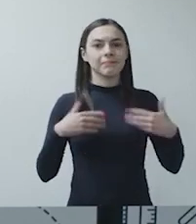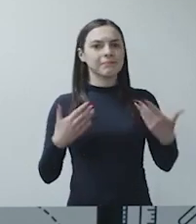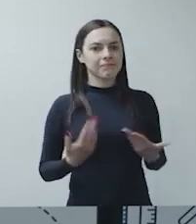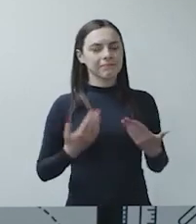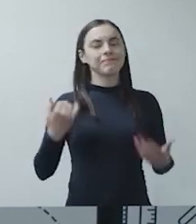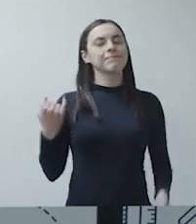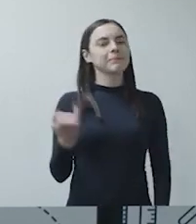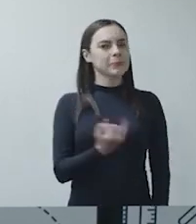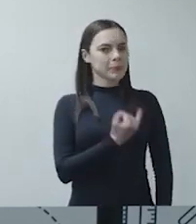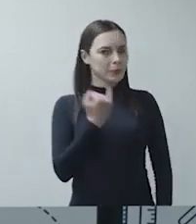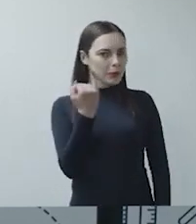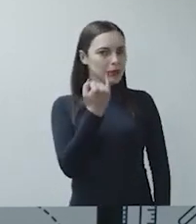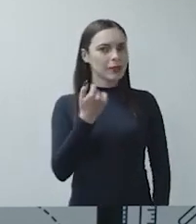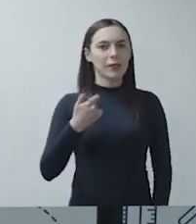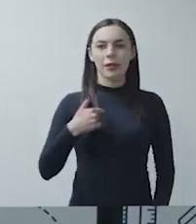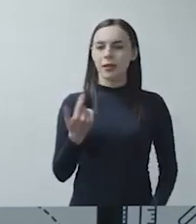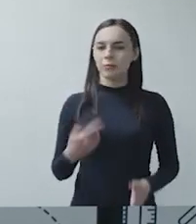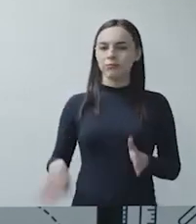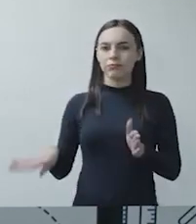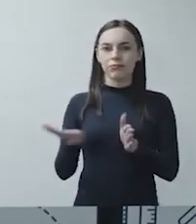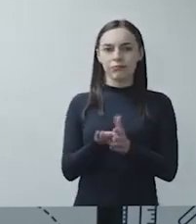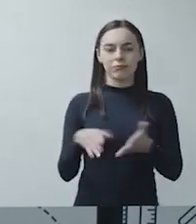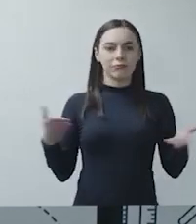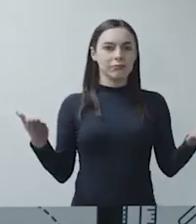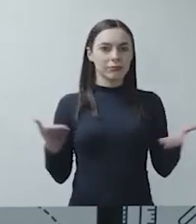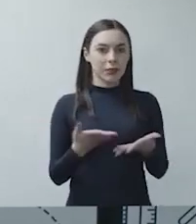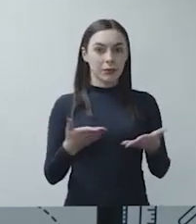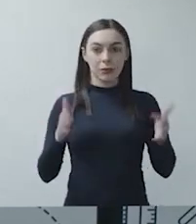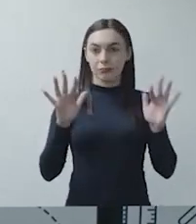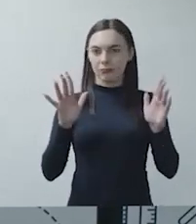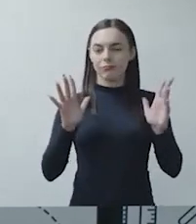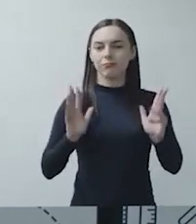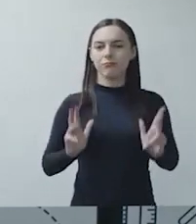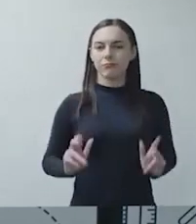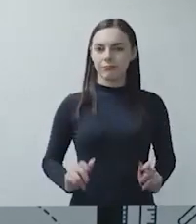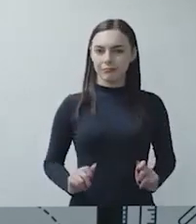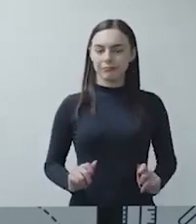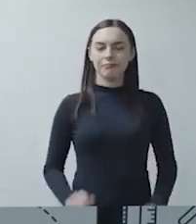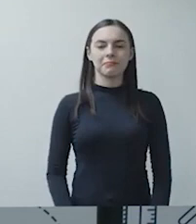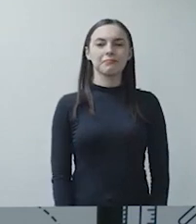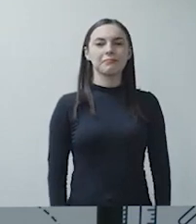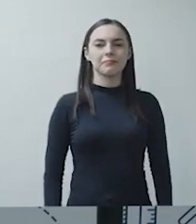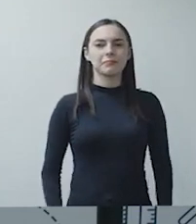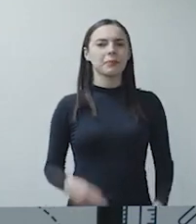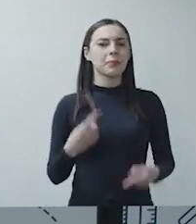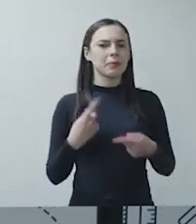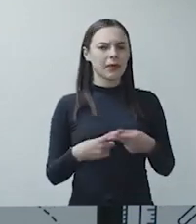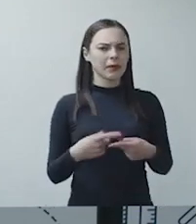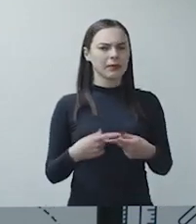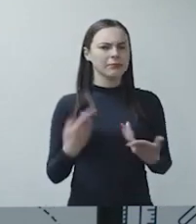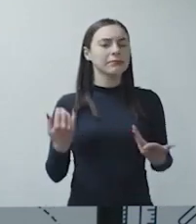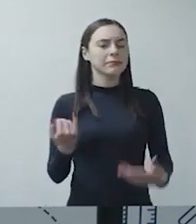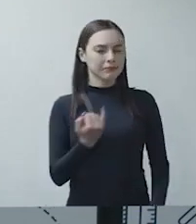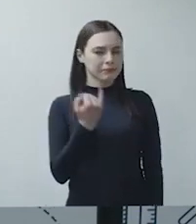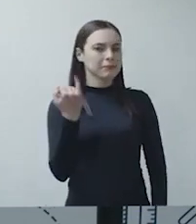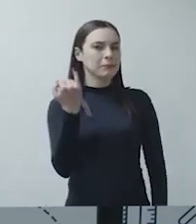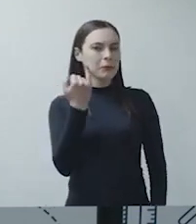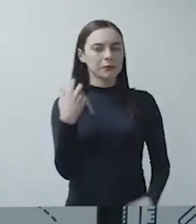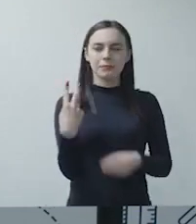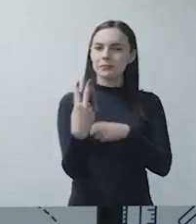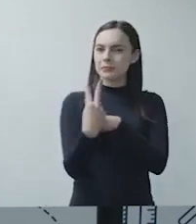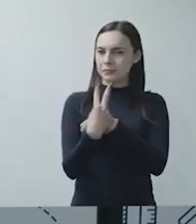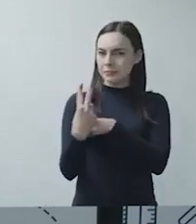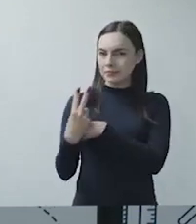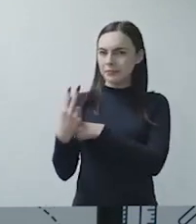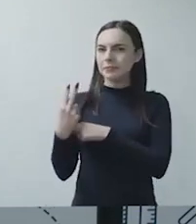muito importante. A professora está chegando agora, já está higienizando as mãos, porque é muito importante, né? Esse